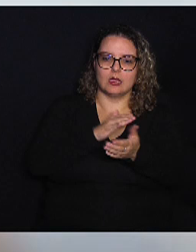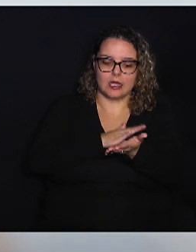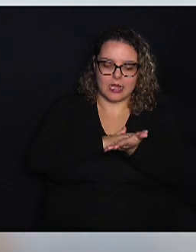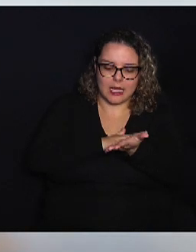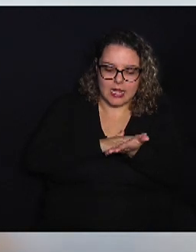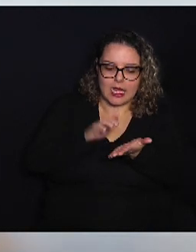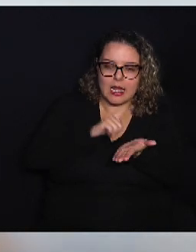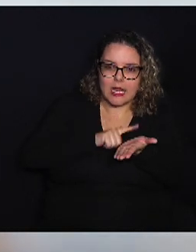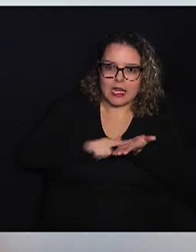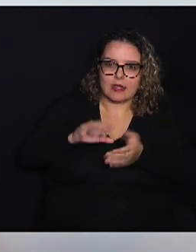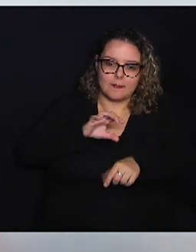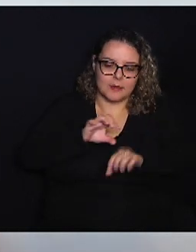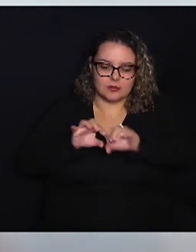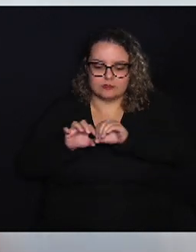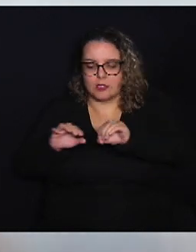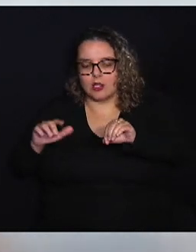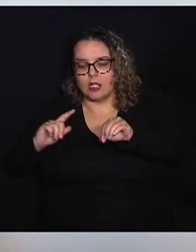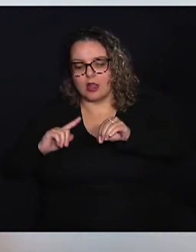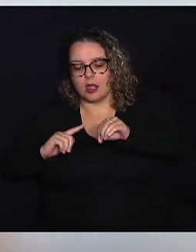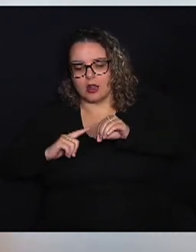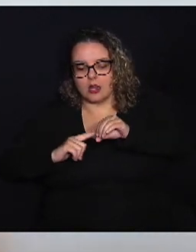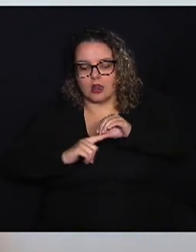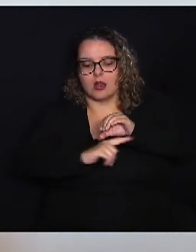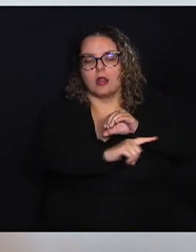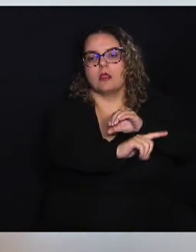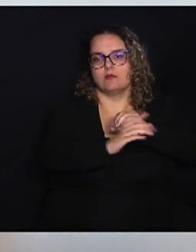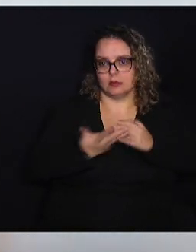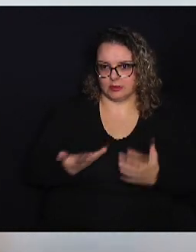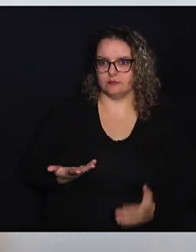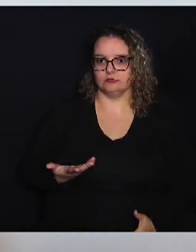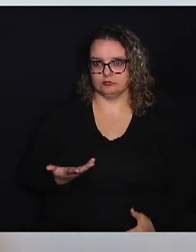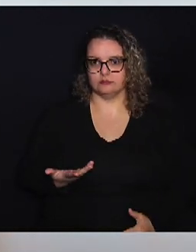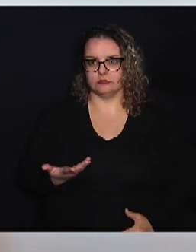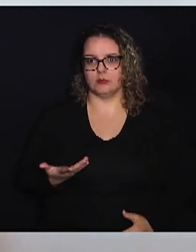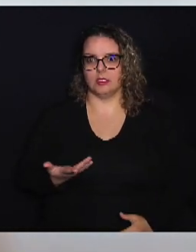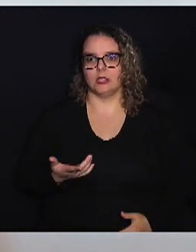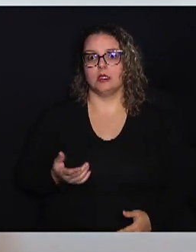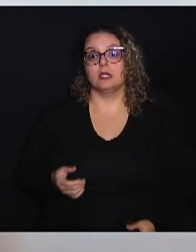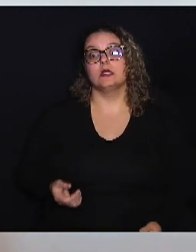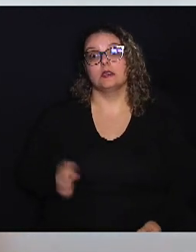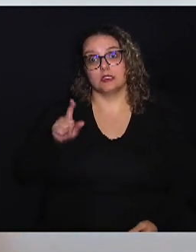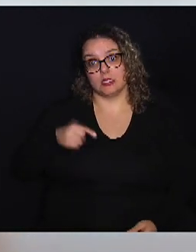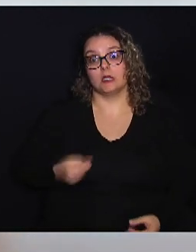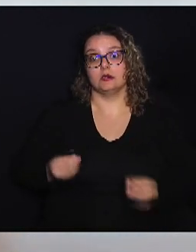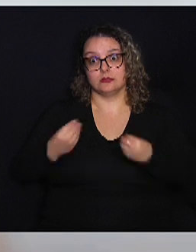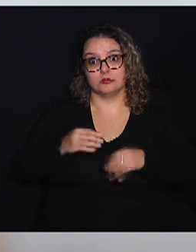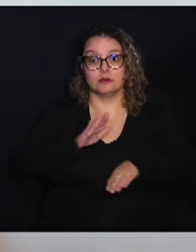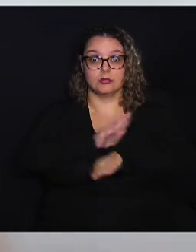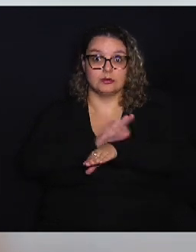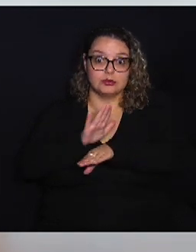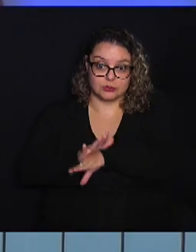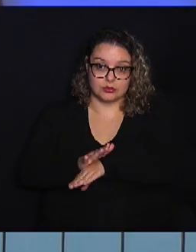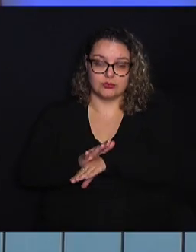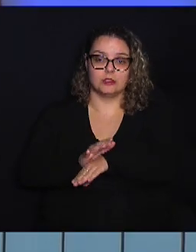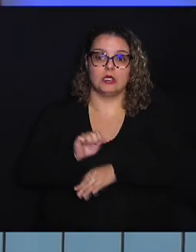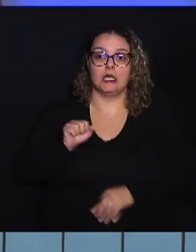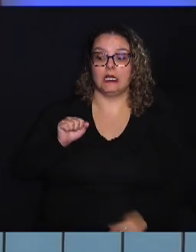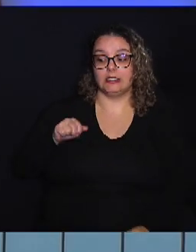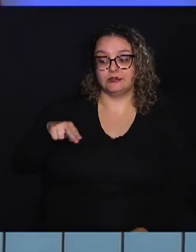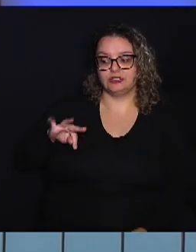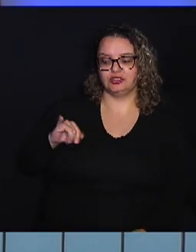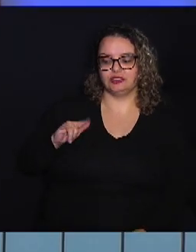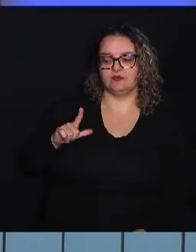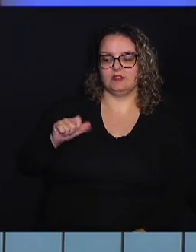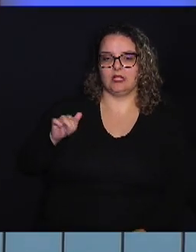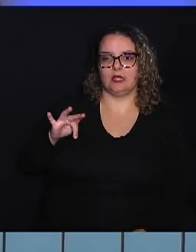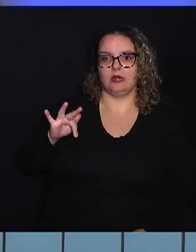a veia, né? E trazendo essa questão anti-inflamatória que é tão importante. Agora, Fernanda, é